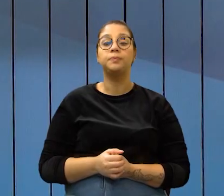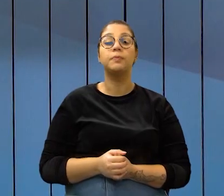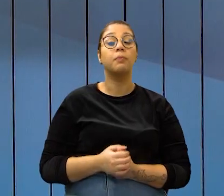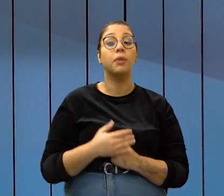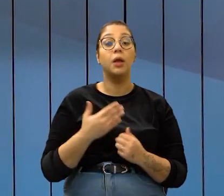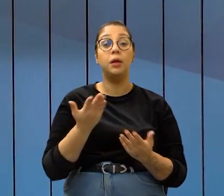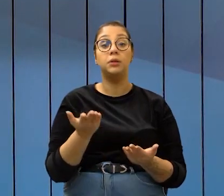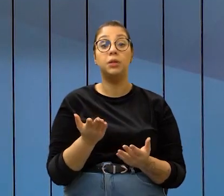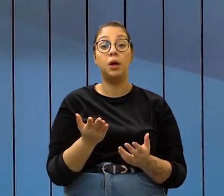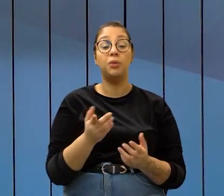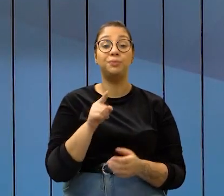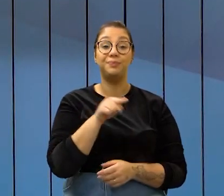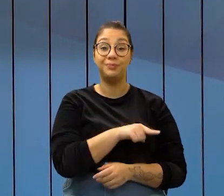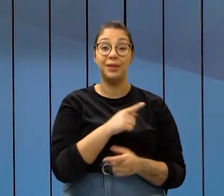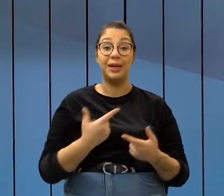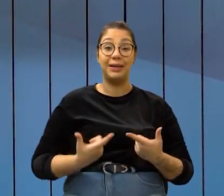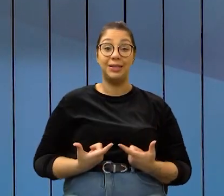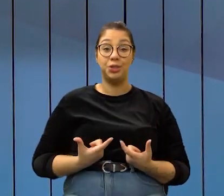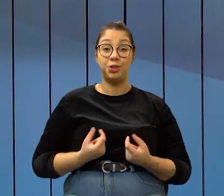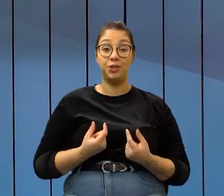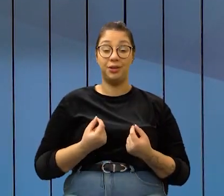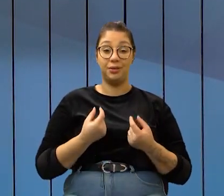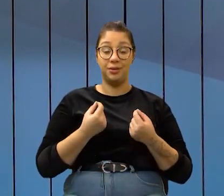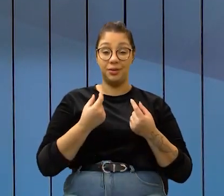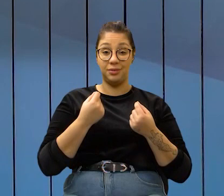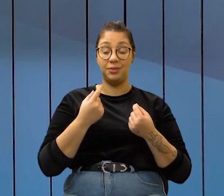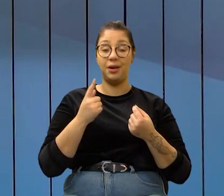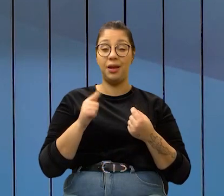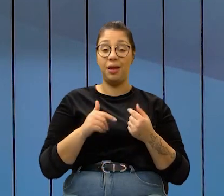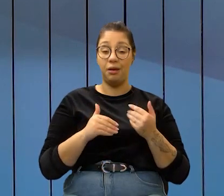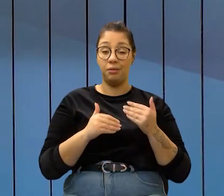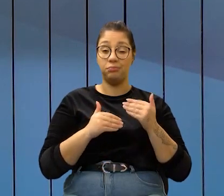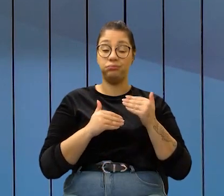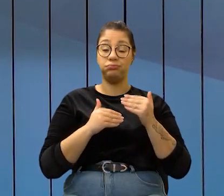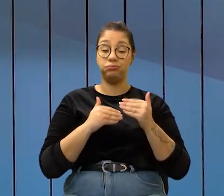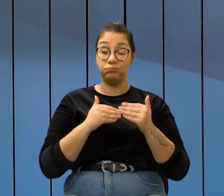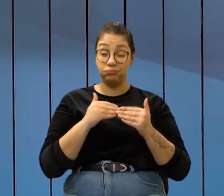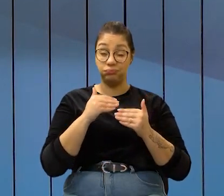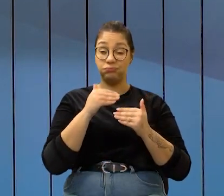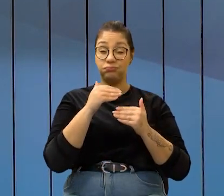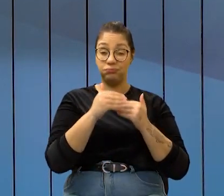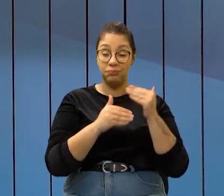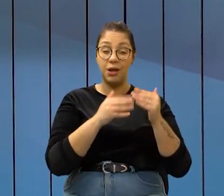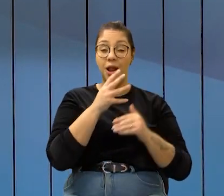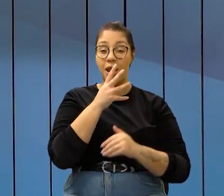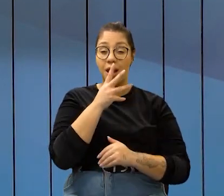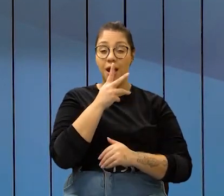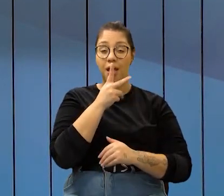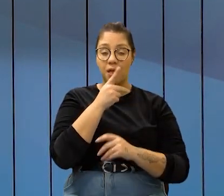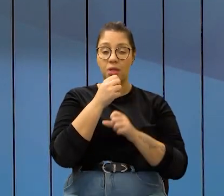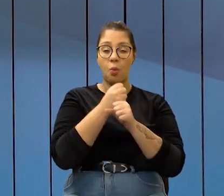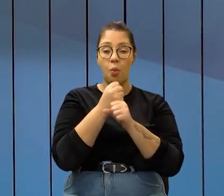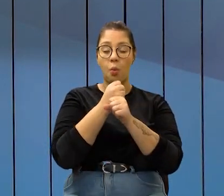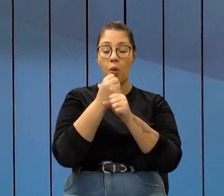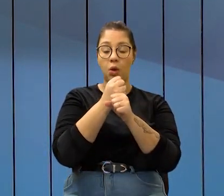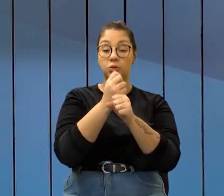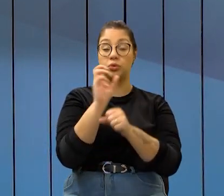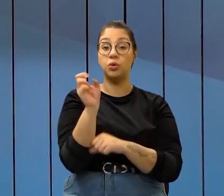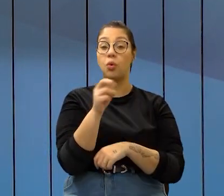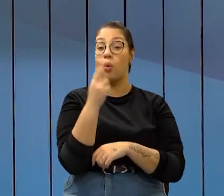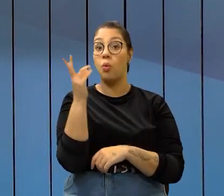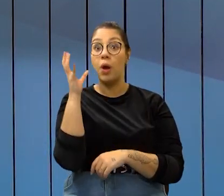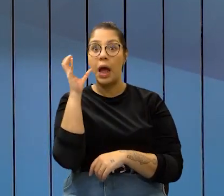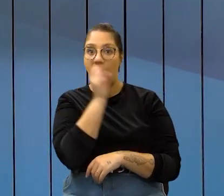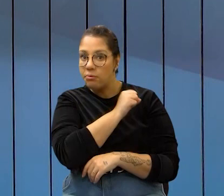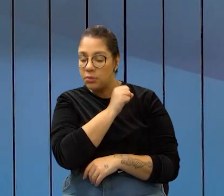esse tipo de câncer é um câncer de crescimento lento, que vai ali evoluindo ao longo dos anos,